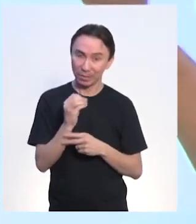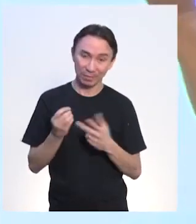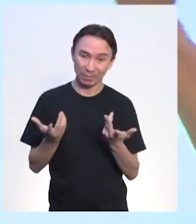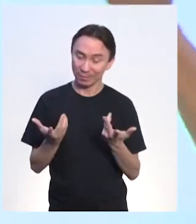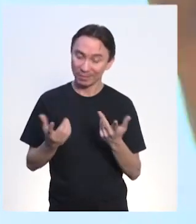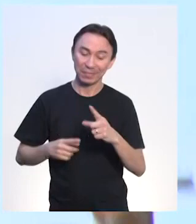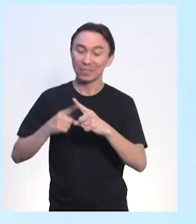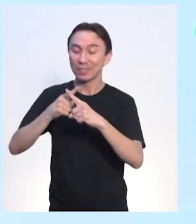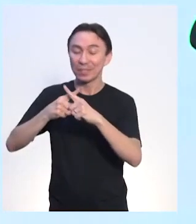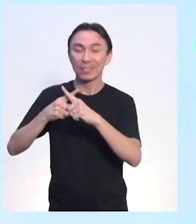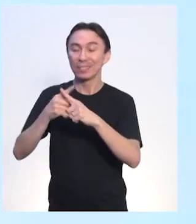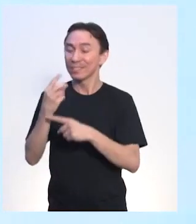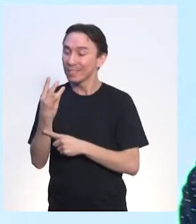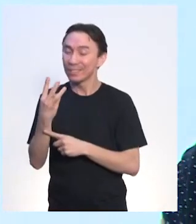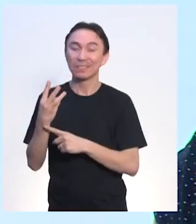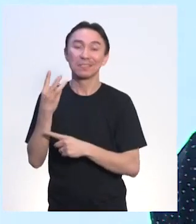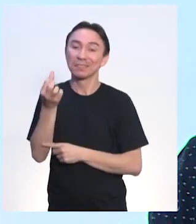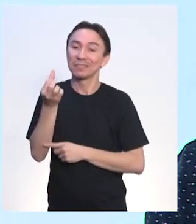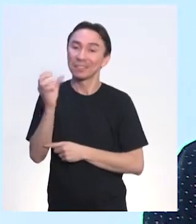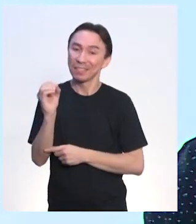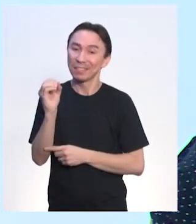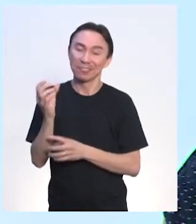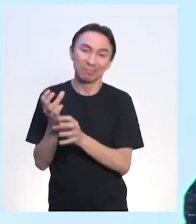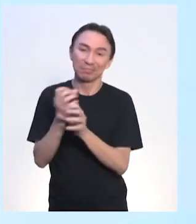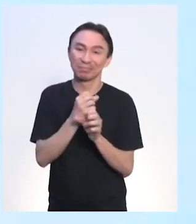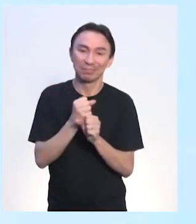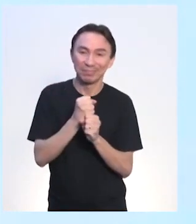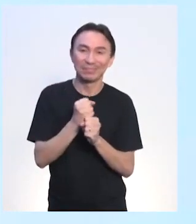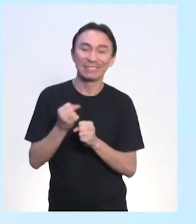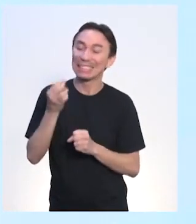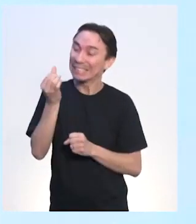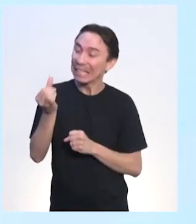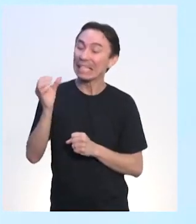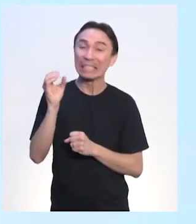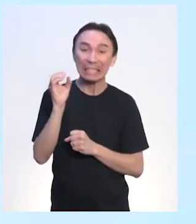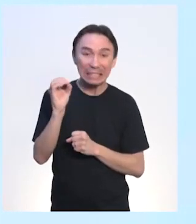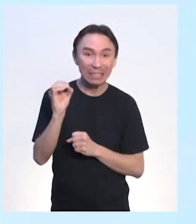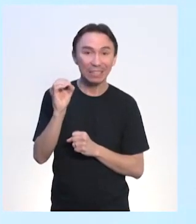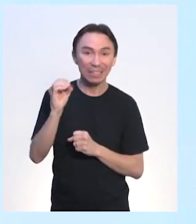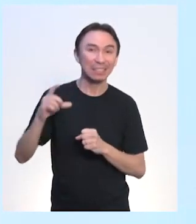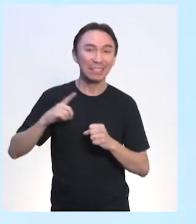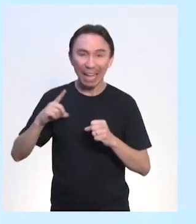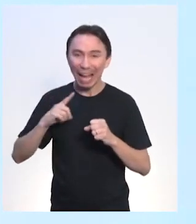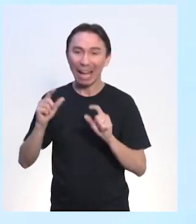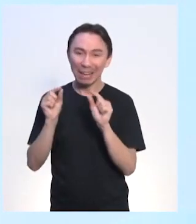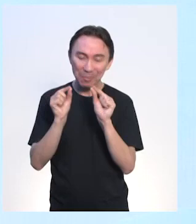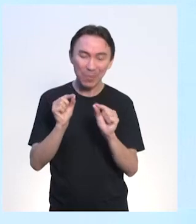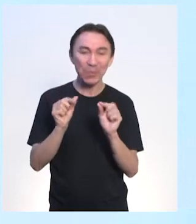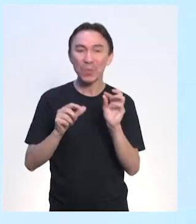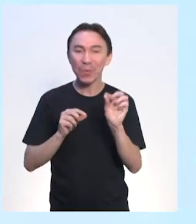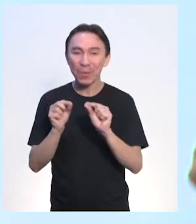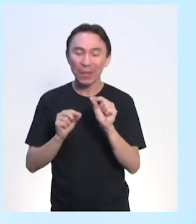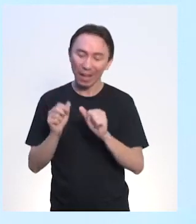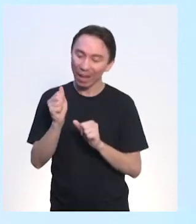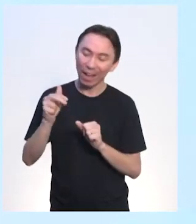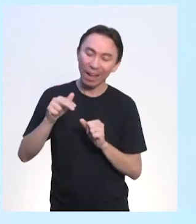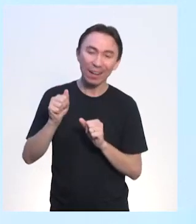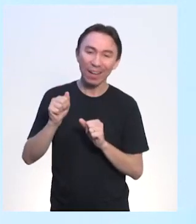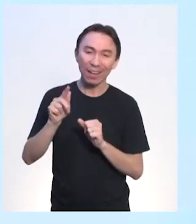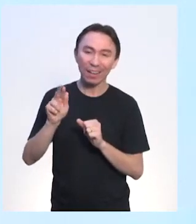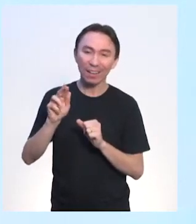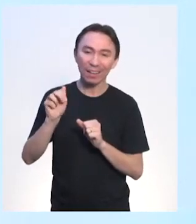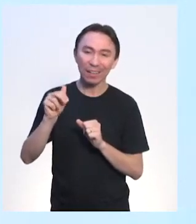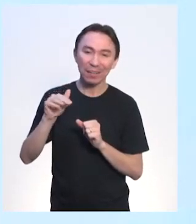3, 60. Então, nós teremos 60 anagramas vindos da